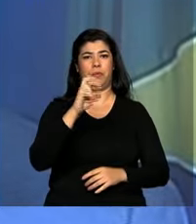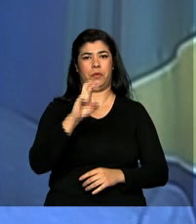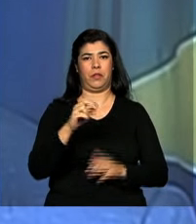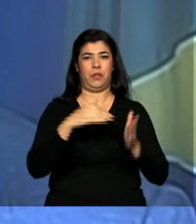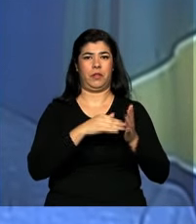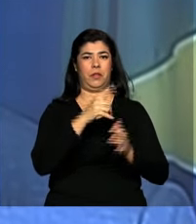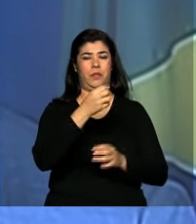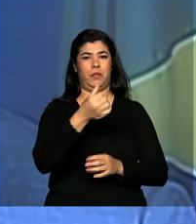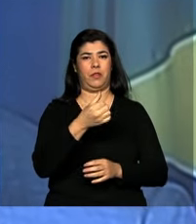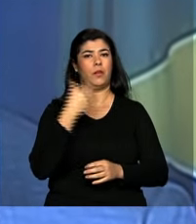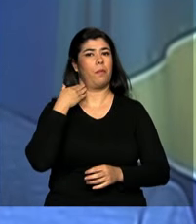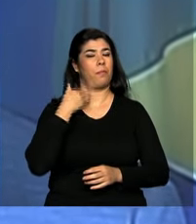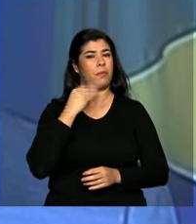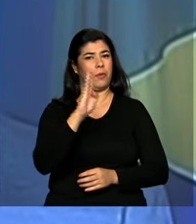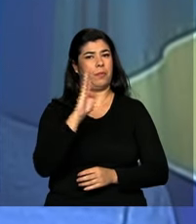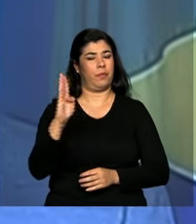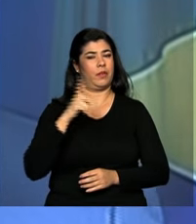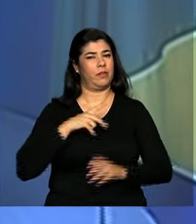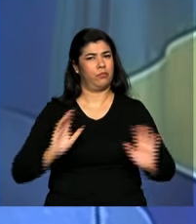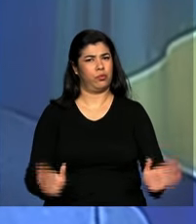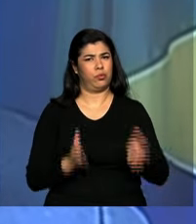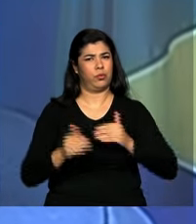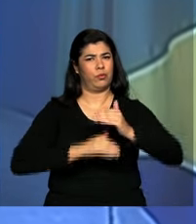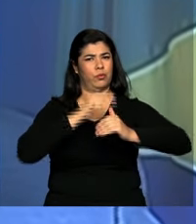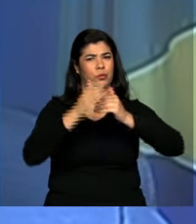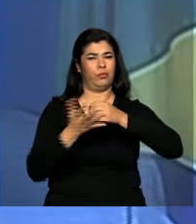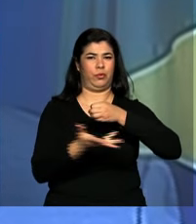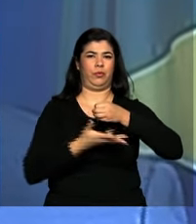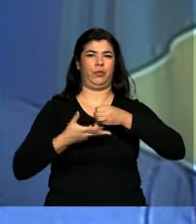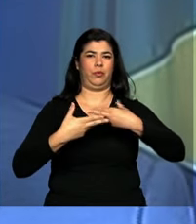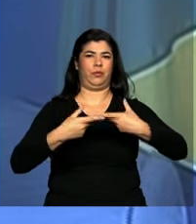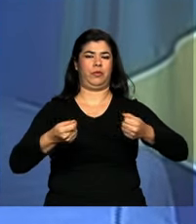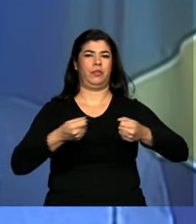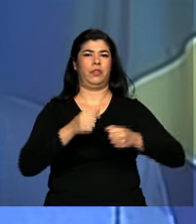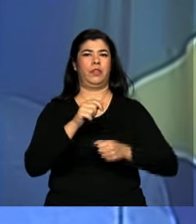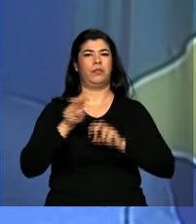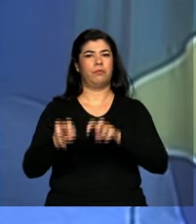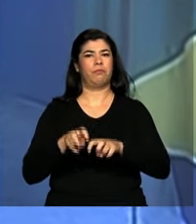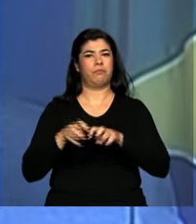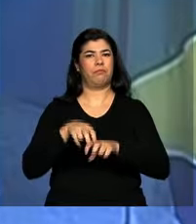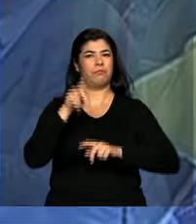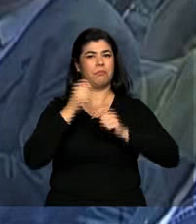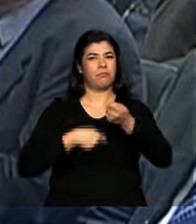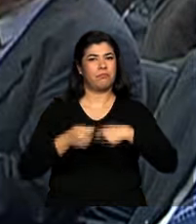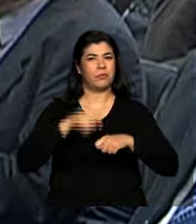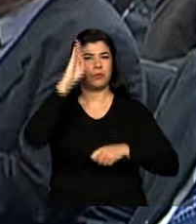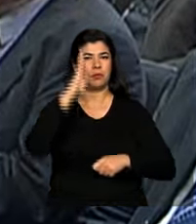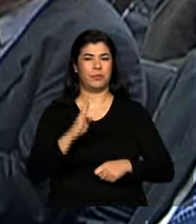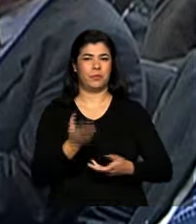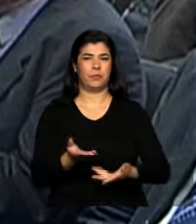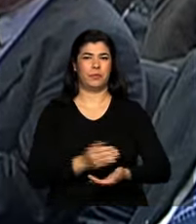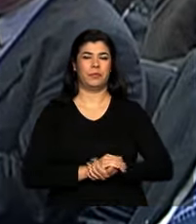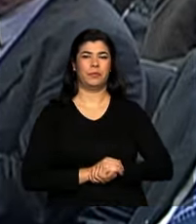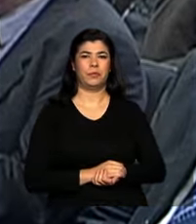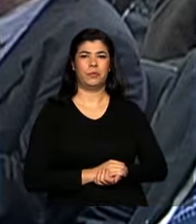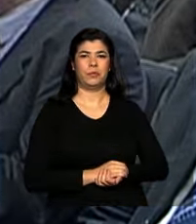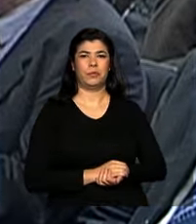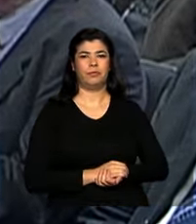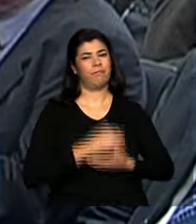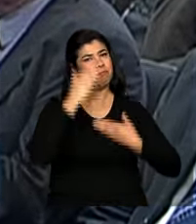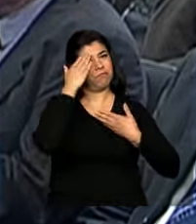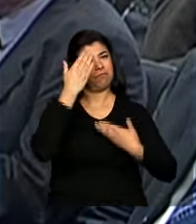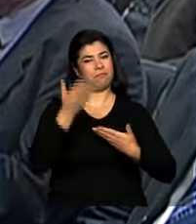2015-2016. É o Banco do Brasil, então, fomentando o desenvolvimento sustentável do agronegócio brasileiro. Obrigado,